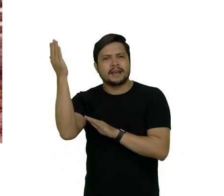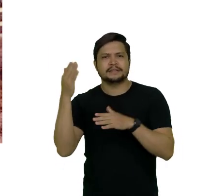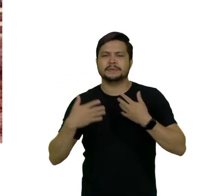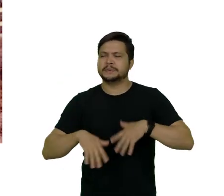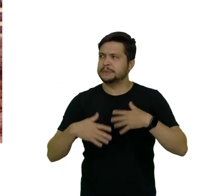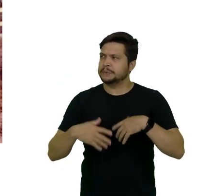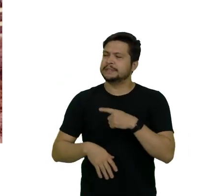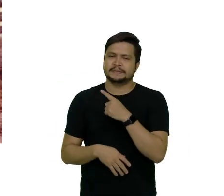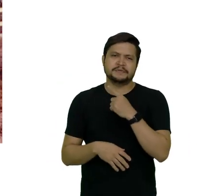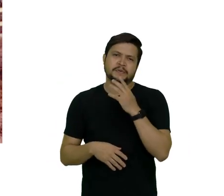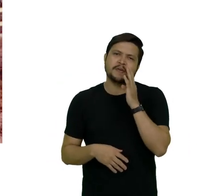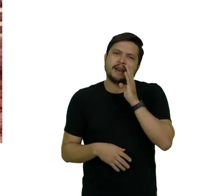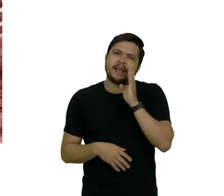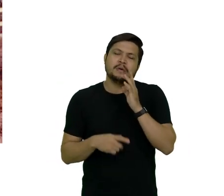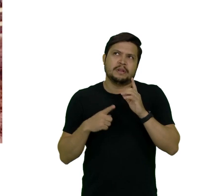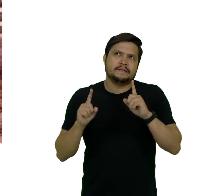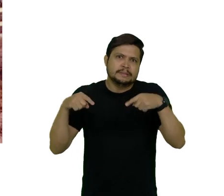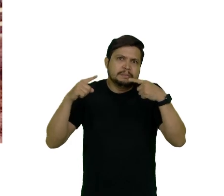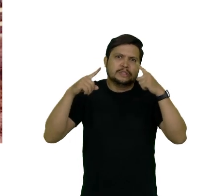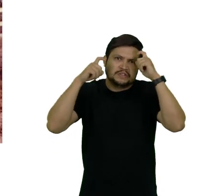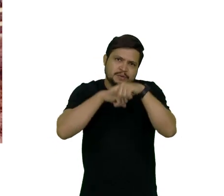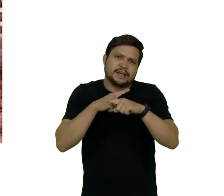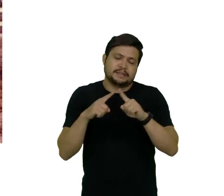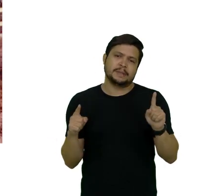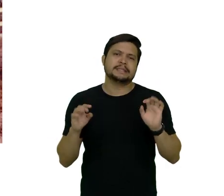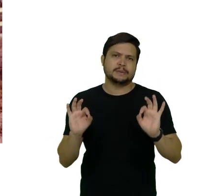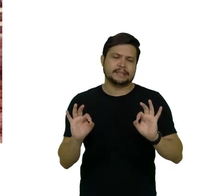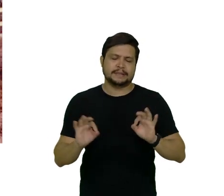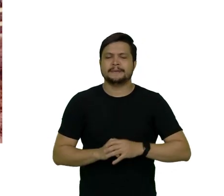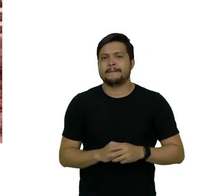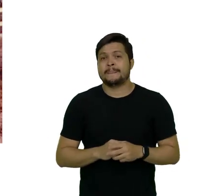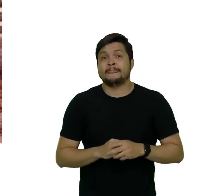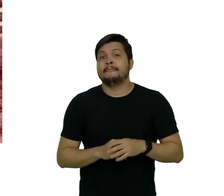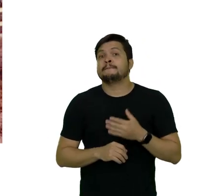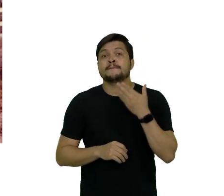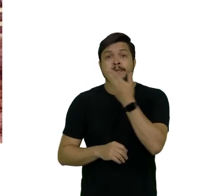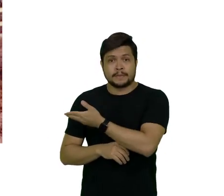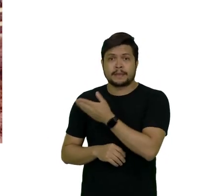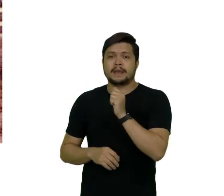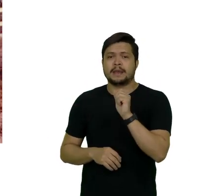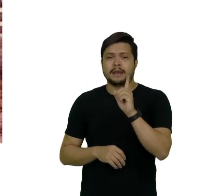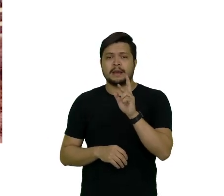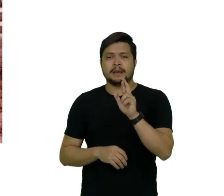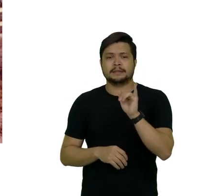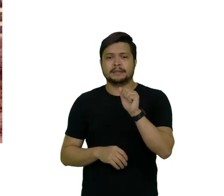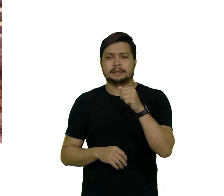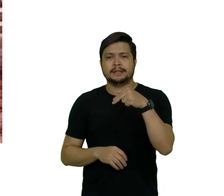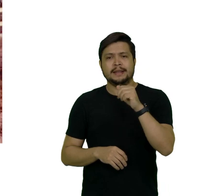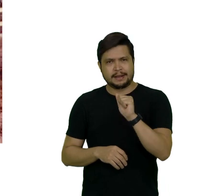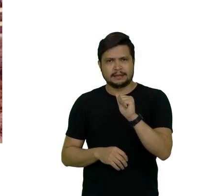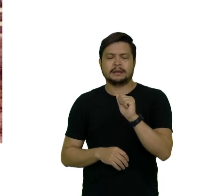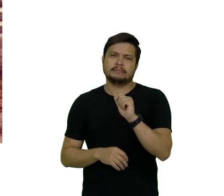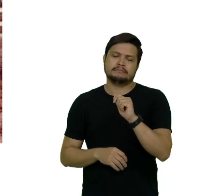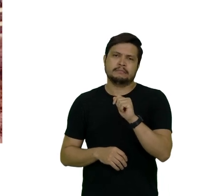incrível essa nossa viagem aqui, a gente já passou uns perrengues bons. Então tá aqui a Adriana, que de nós 4, a Adriana hoje é a única